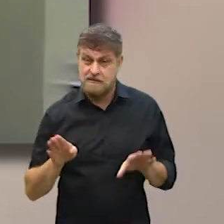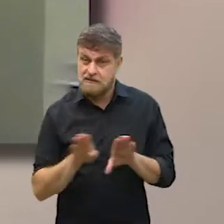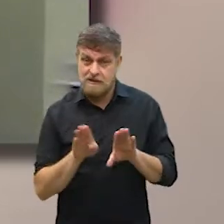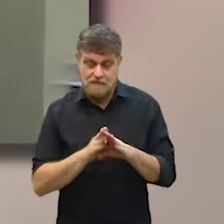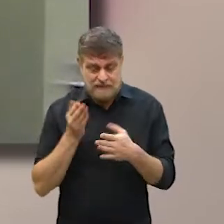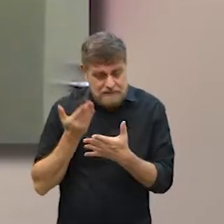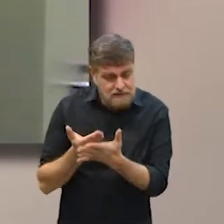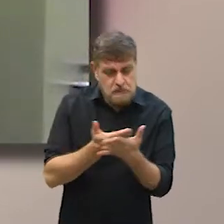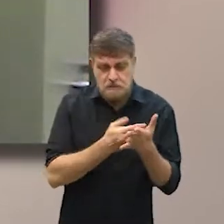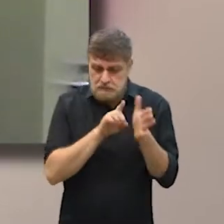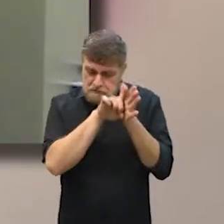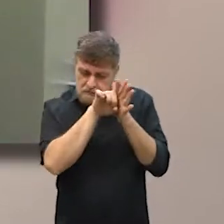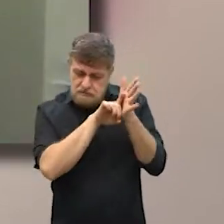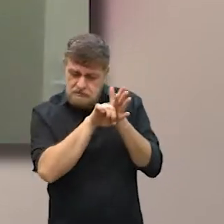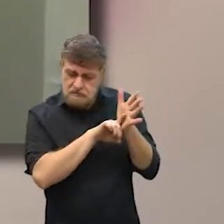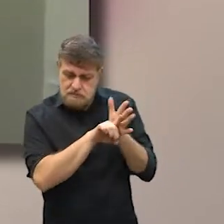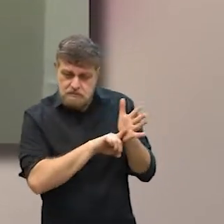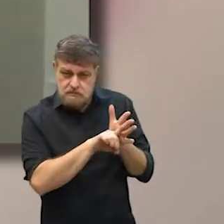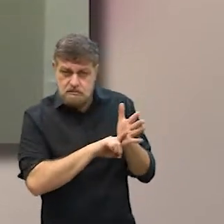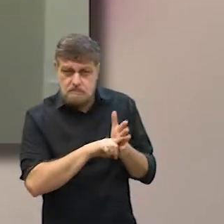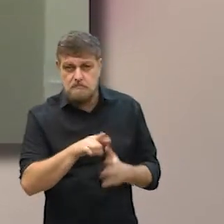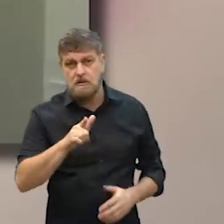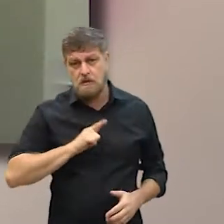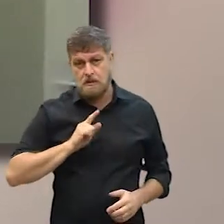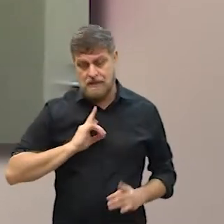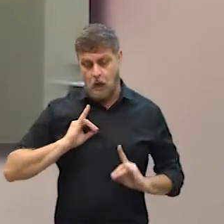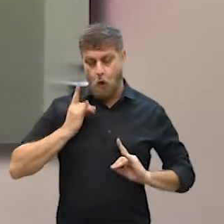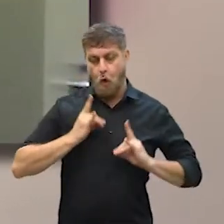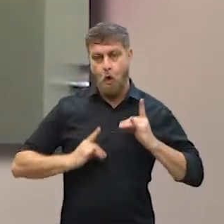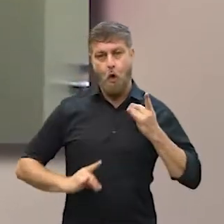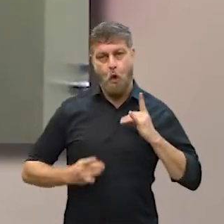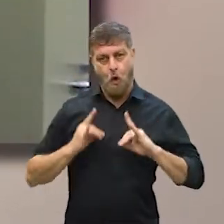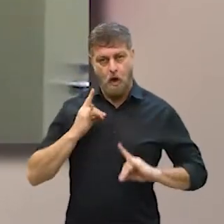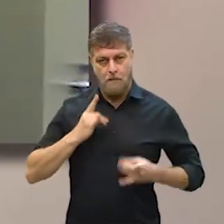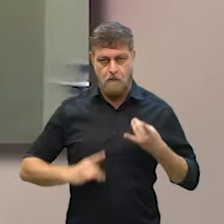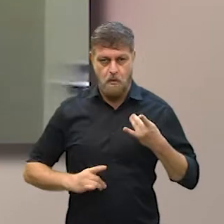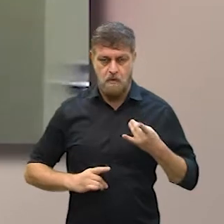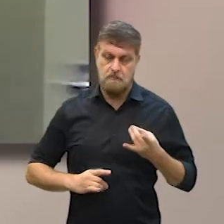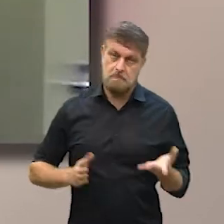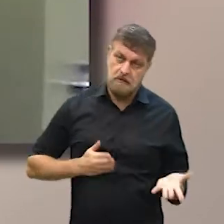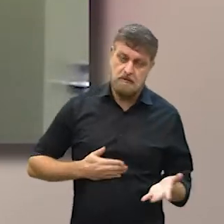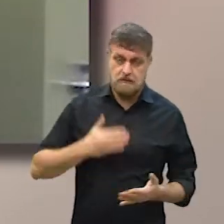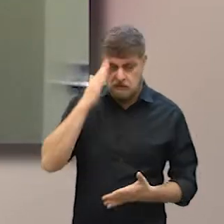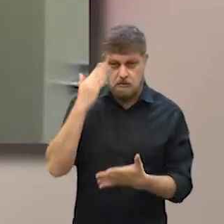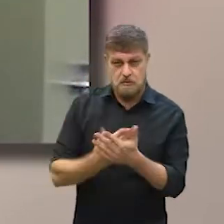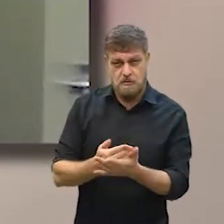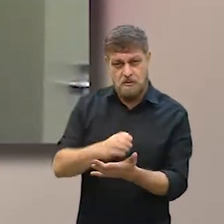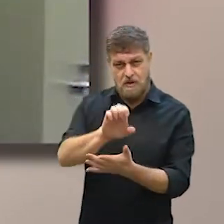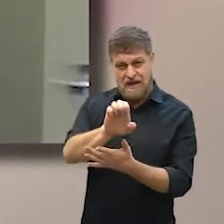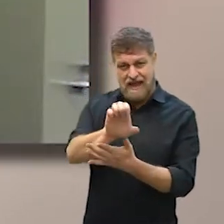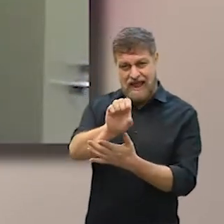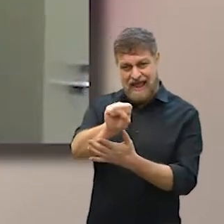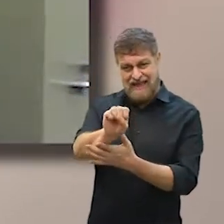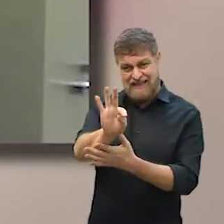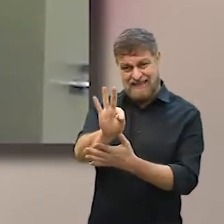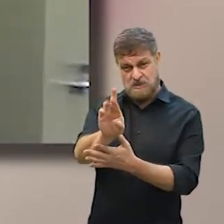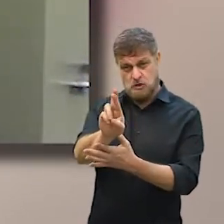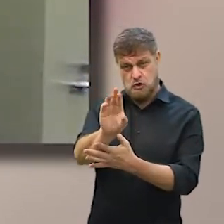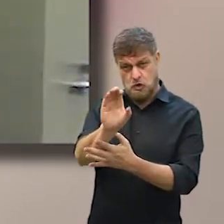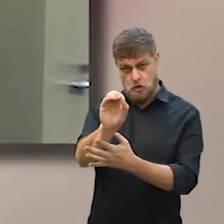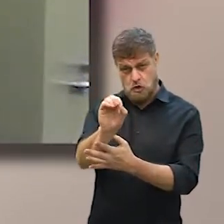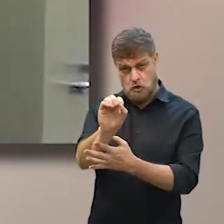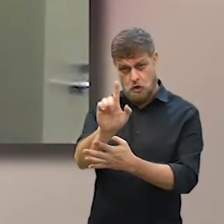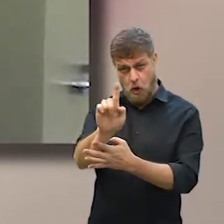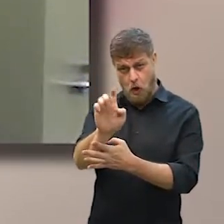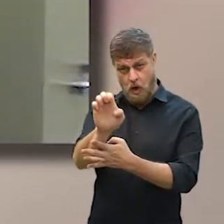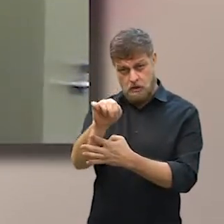gente também tá se estuda isso certamente tem fatores hormonais e tão estrógeno é a que as mulheres produzem grande